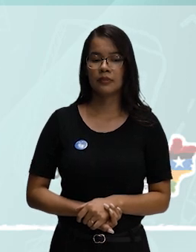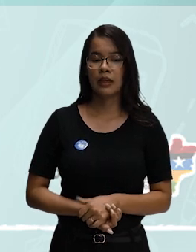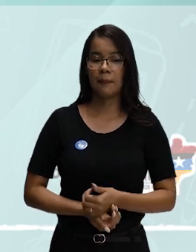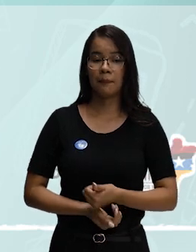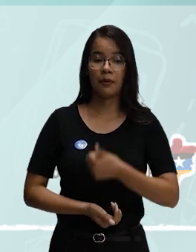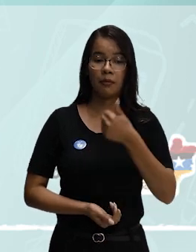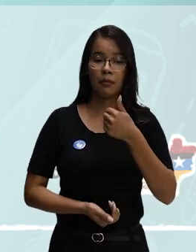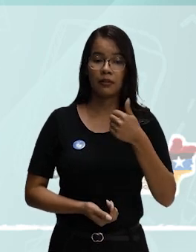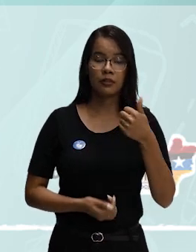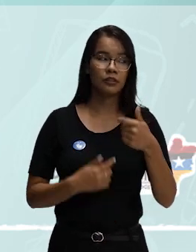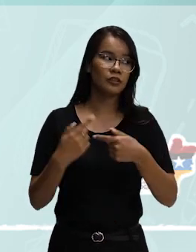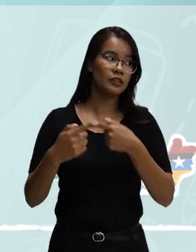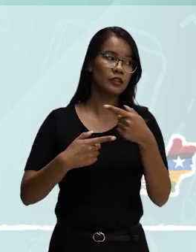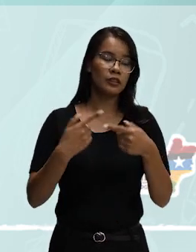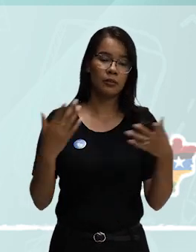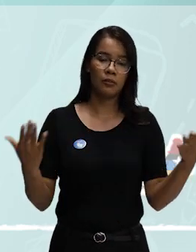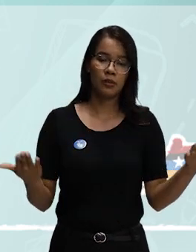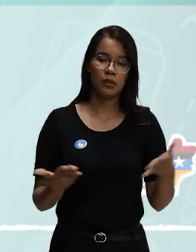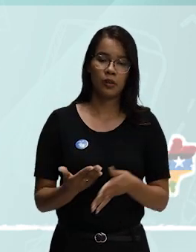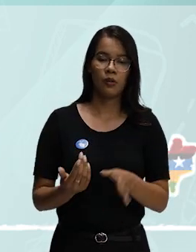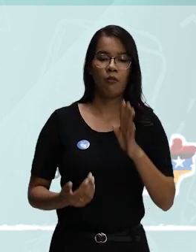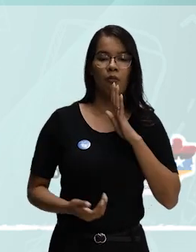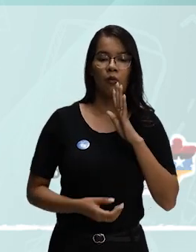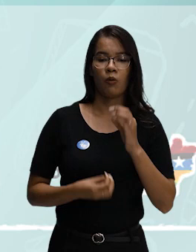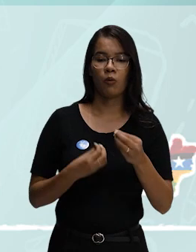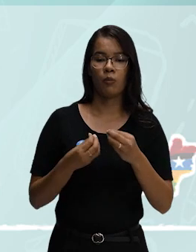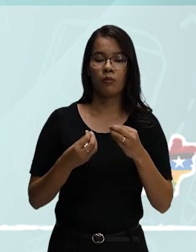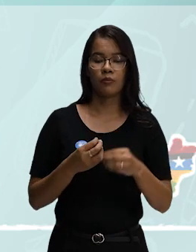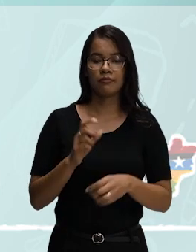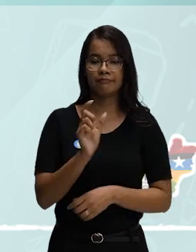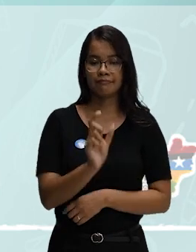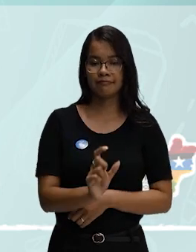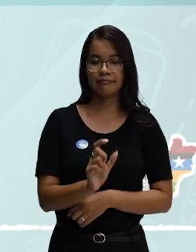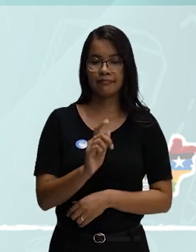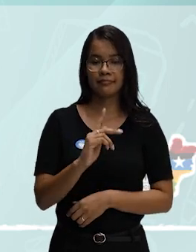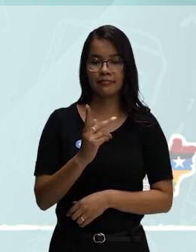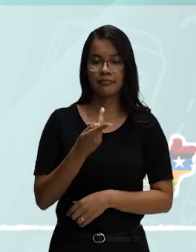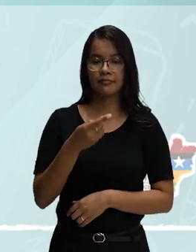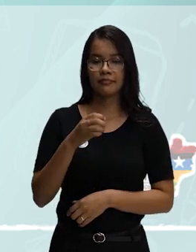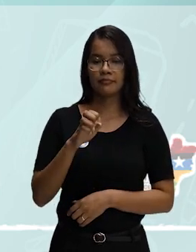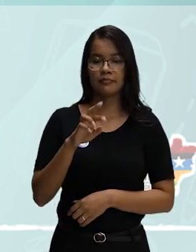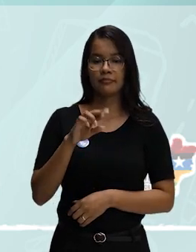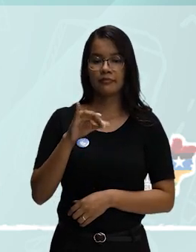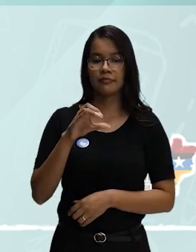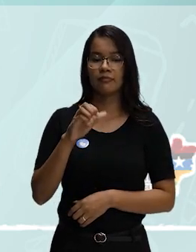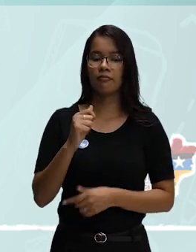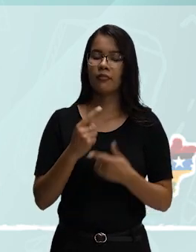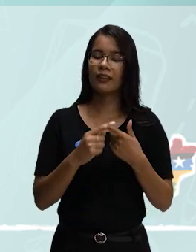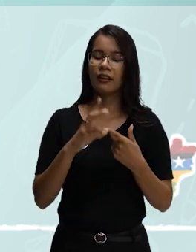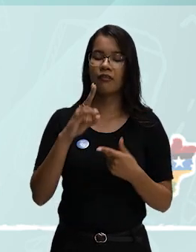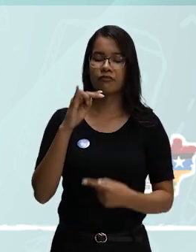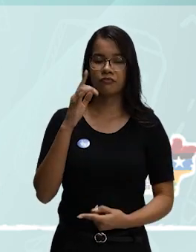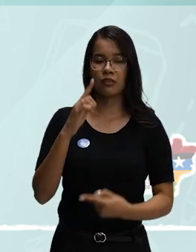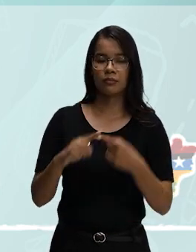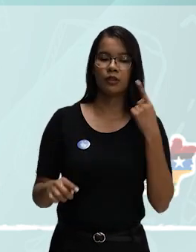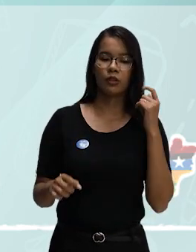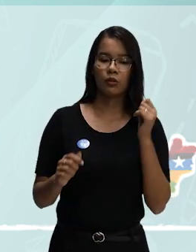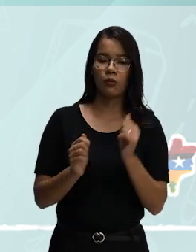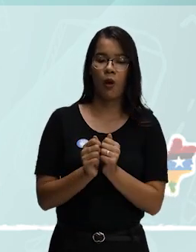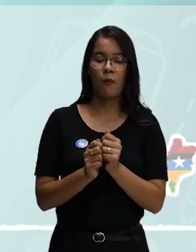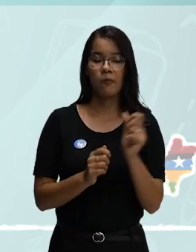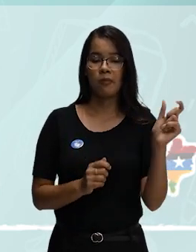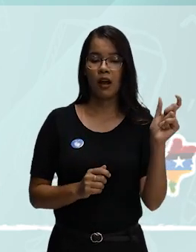A primeira geração modernista ficou conhecida como fase heróica. Já falamos disso. Por quê? Porque vai romper com o